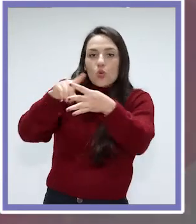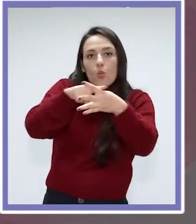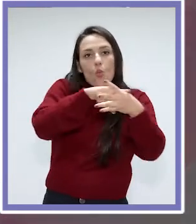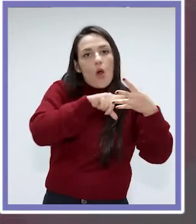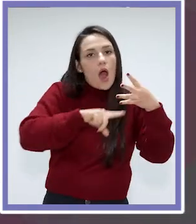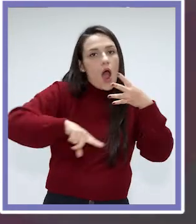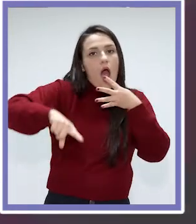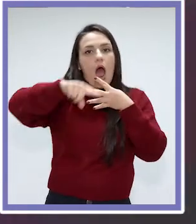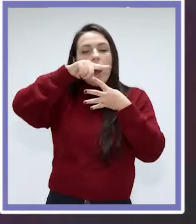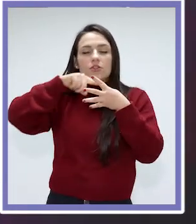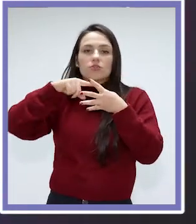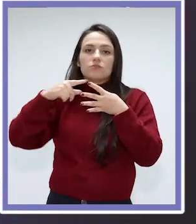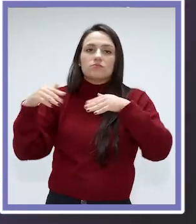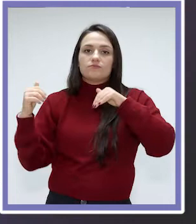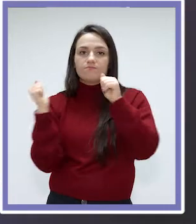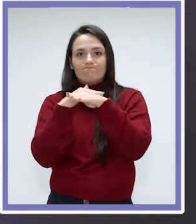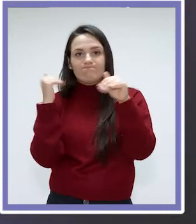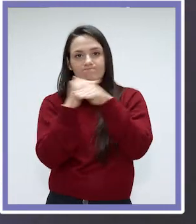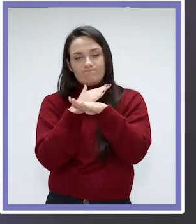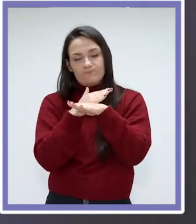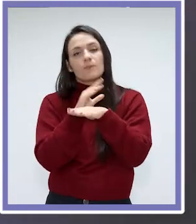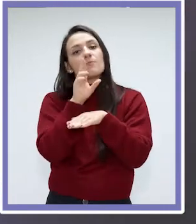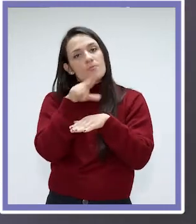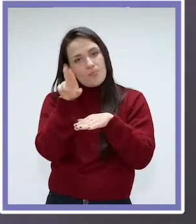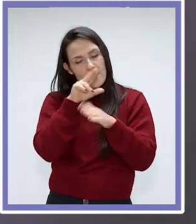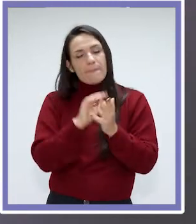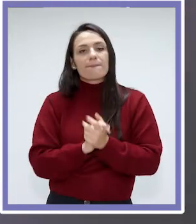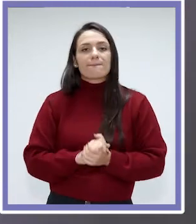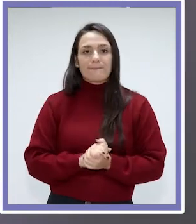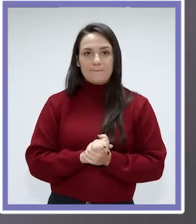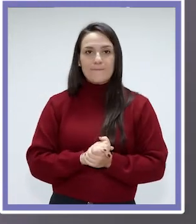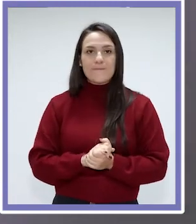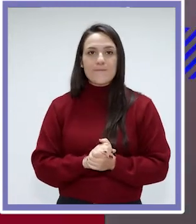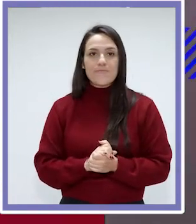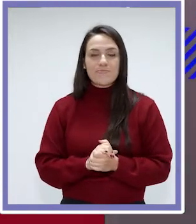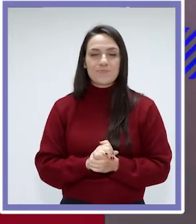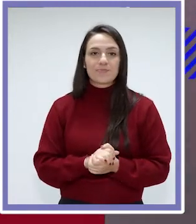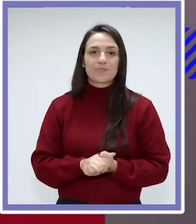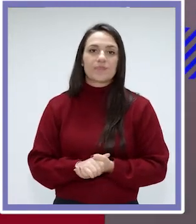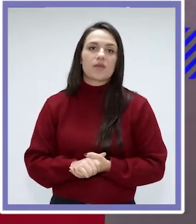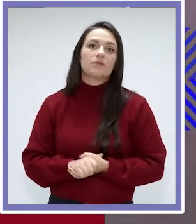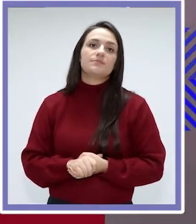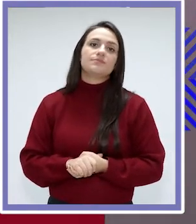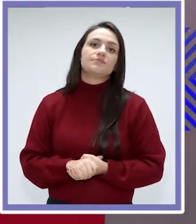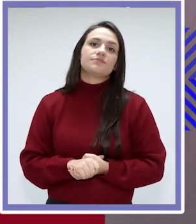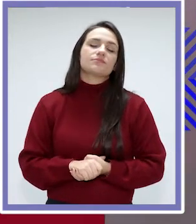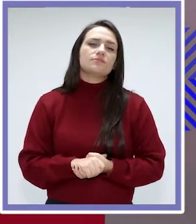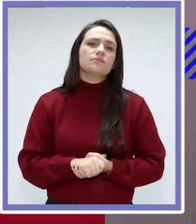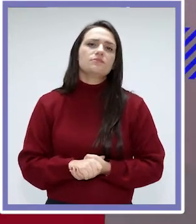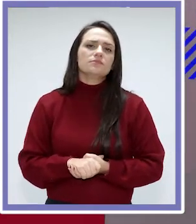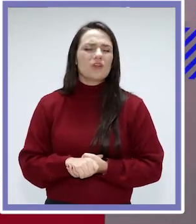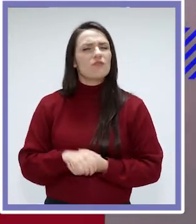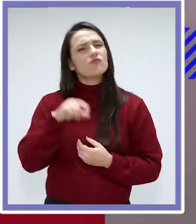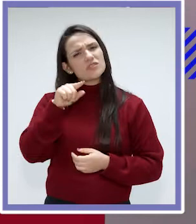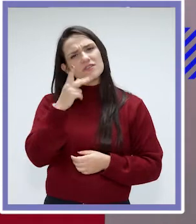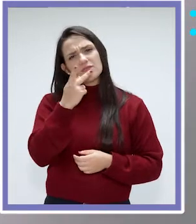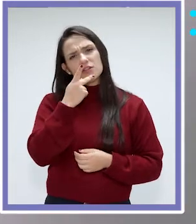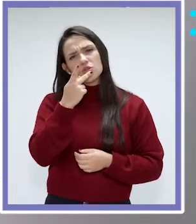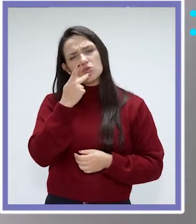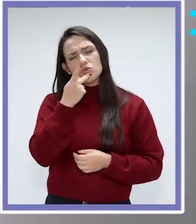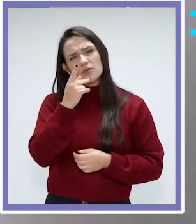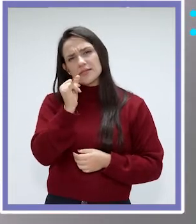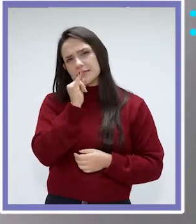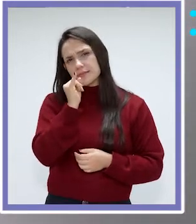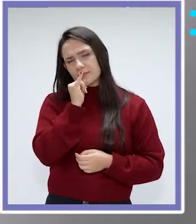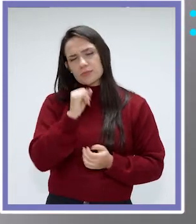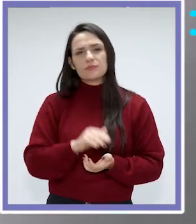começar a fomentar mais as questões, não só da rota, mas em termos de outras possibilidades. E desse exemplo aí que o senhor